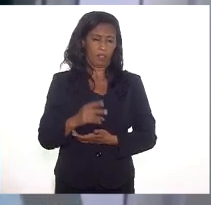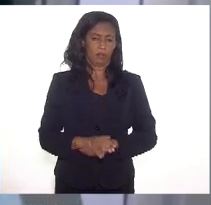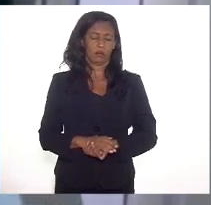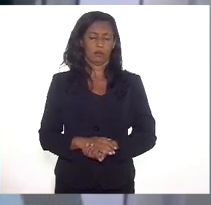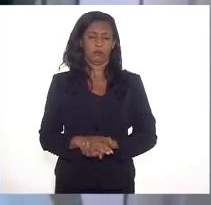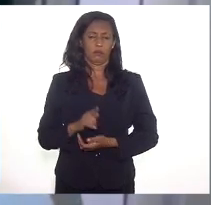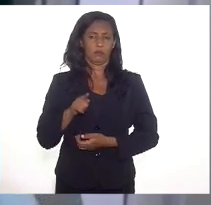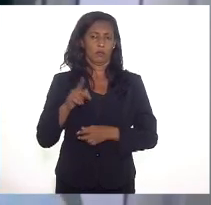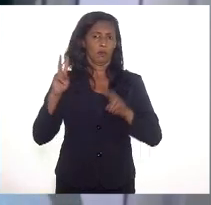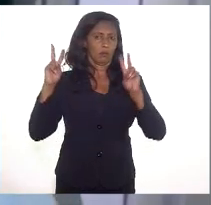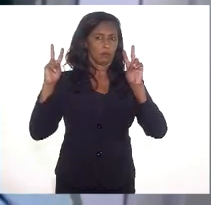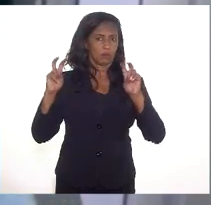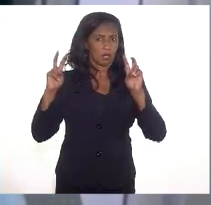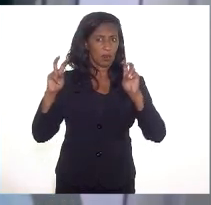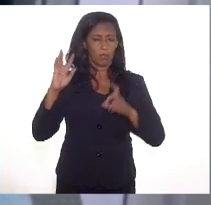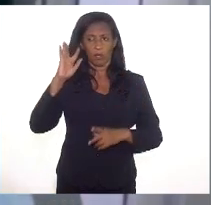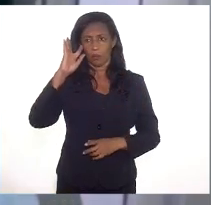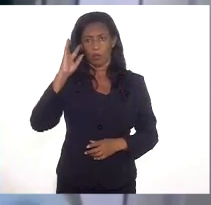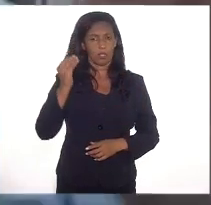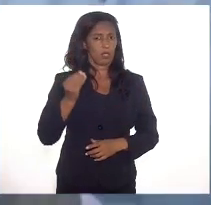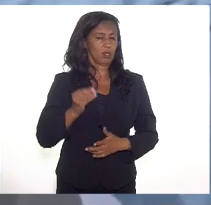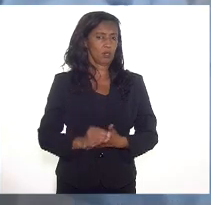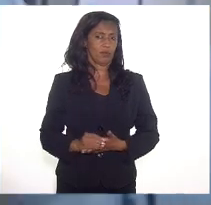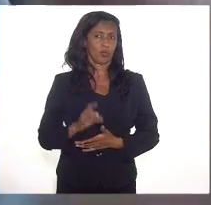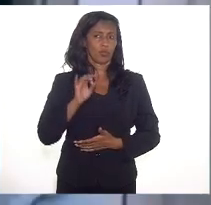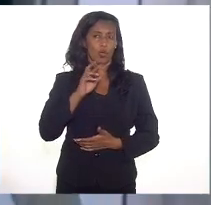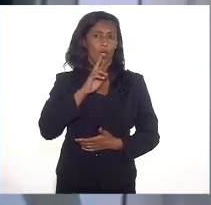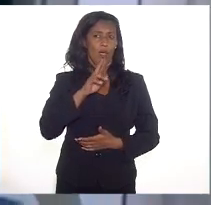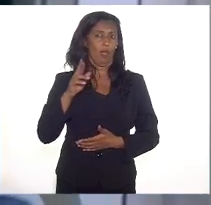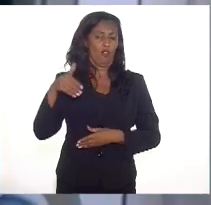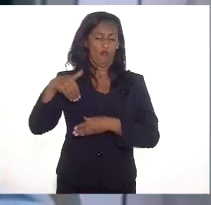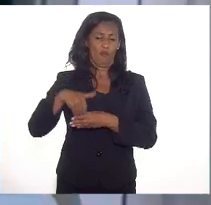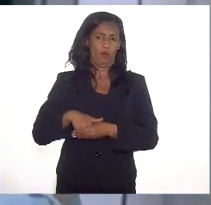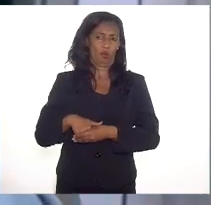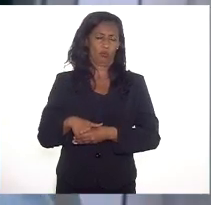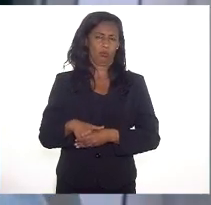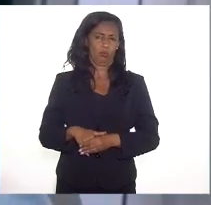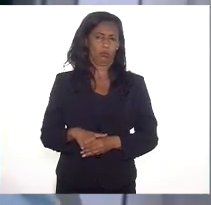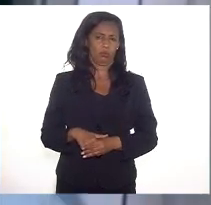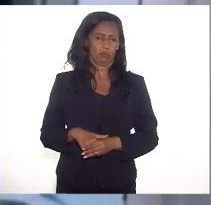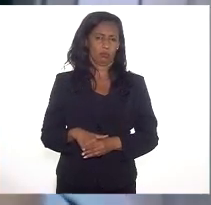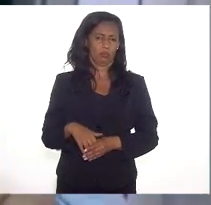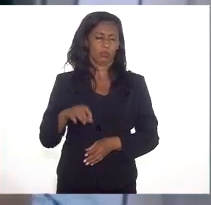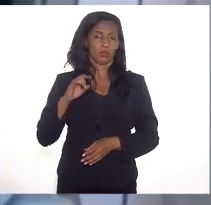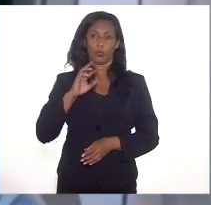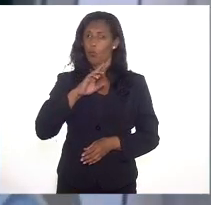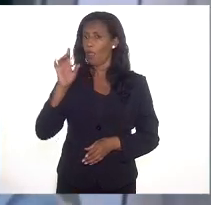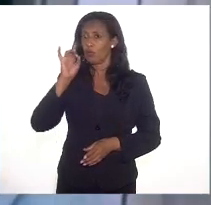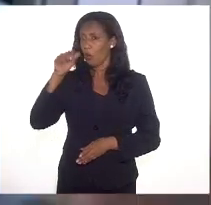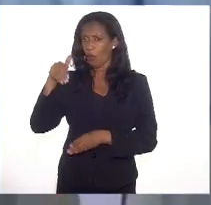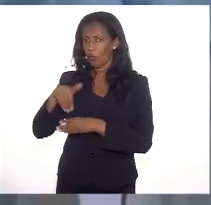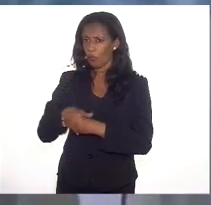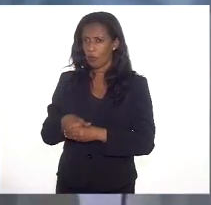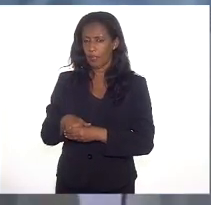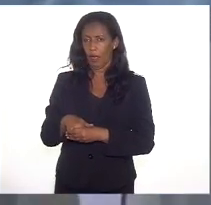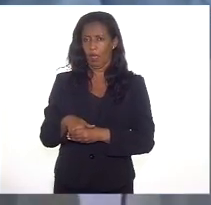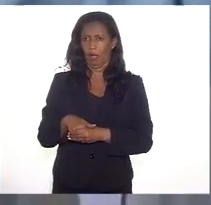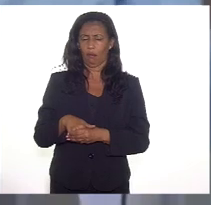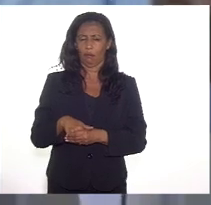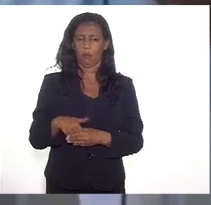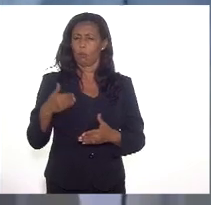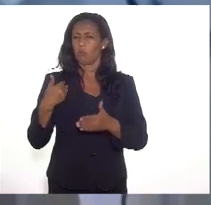um tema que não pode ser resolvido apenas com o resultado eleitoral, né? O resultado eleitoral não é suficiente, qualquer que ele venha a